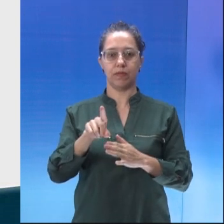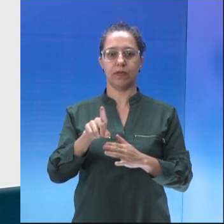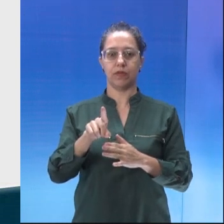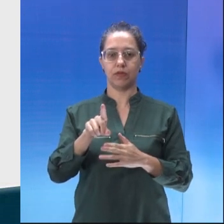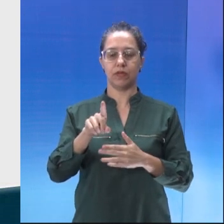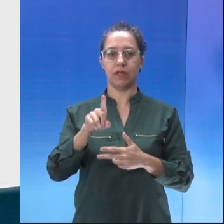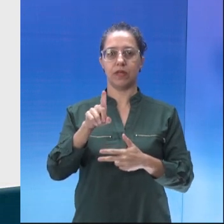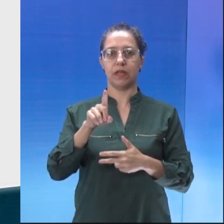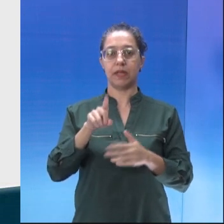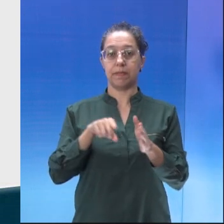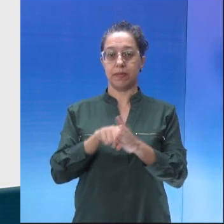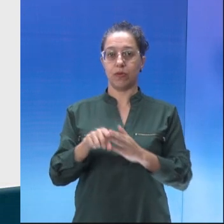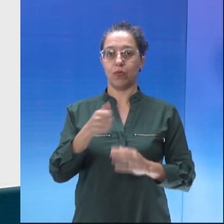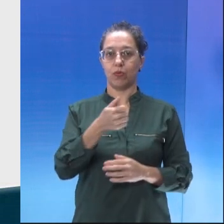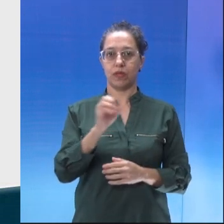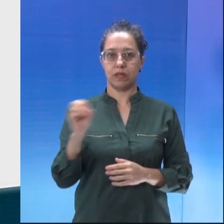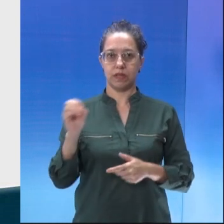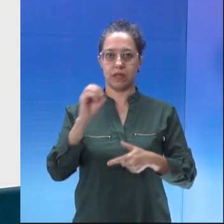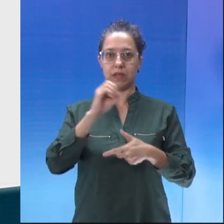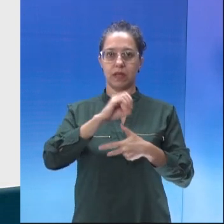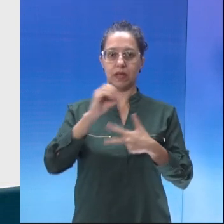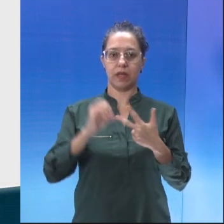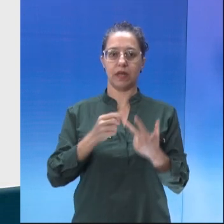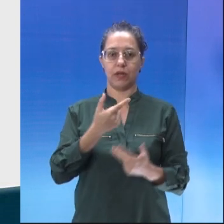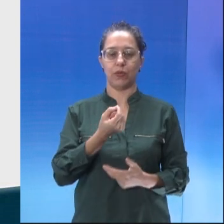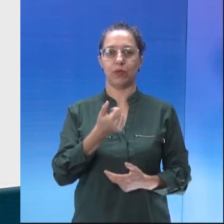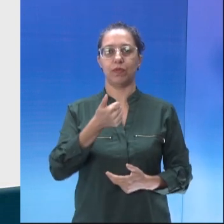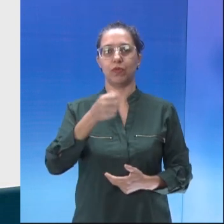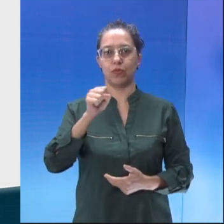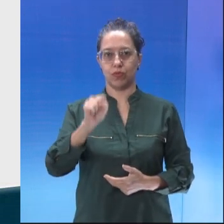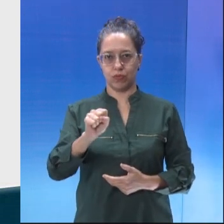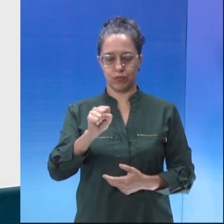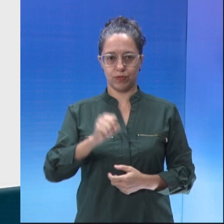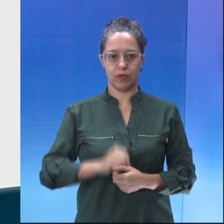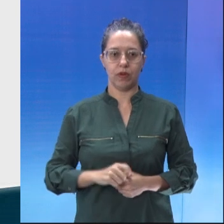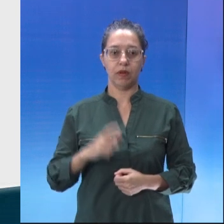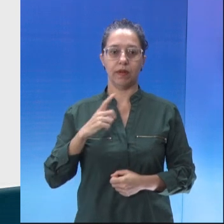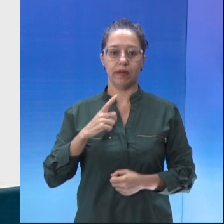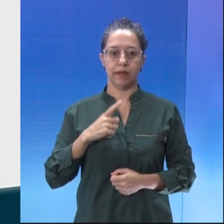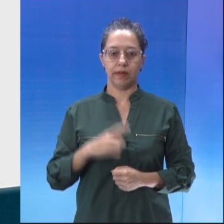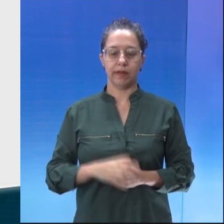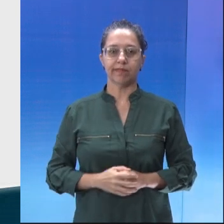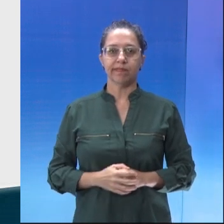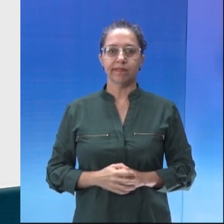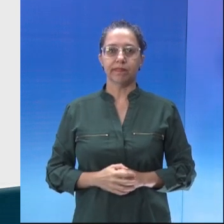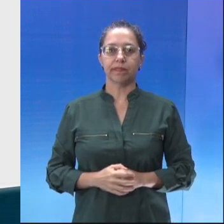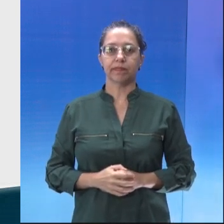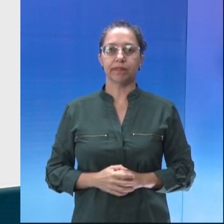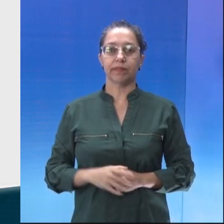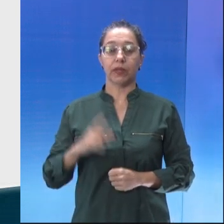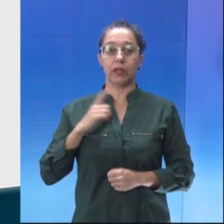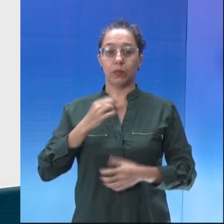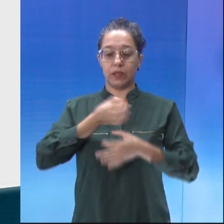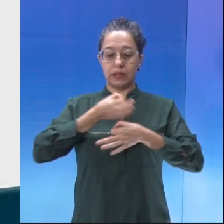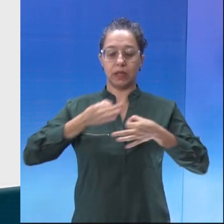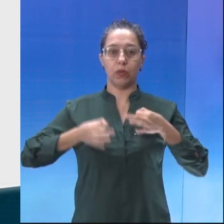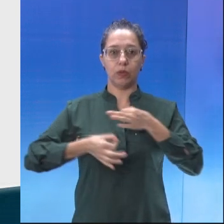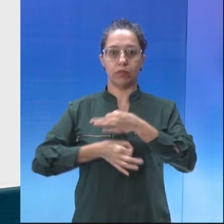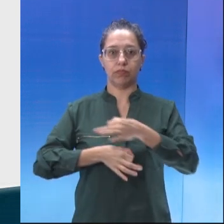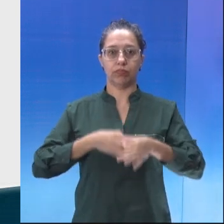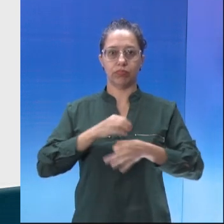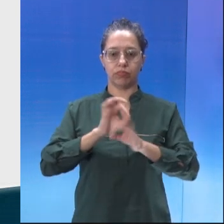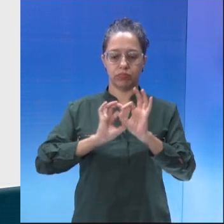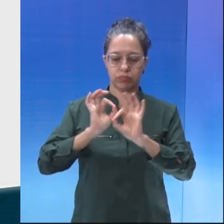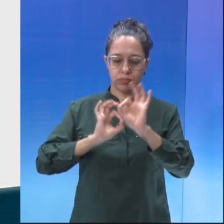questão número 100, que diz o seguinte: no ciclo celular atuam moléculas reguladoras.